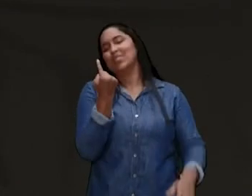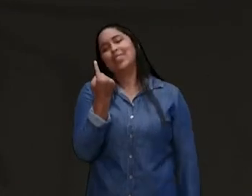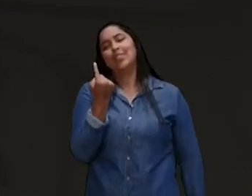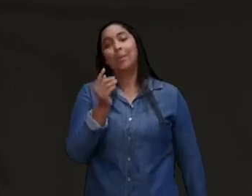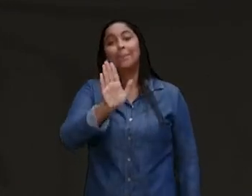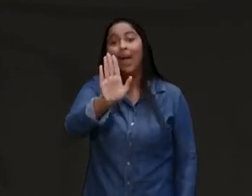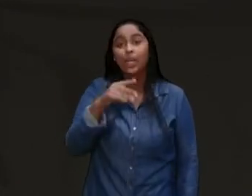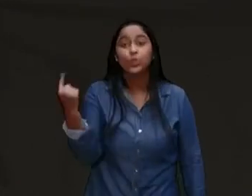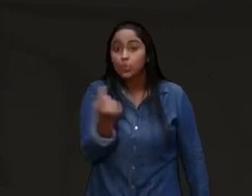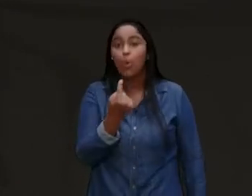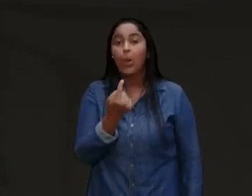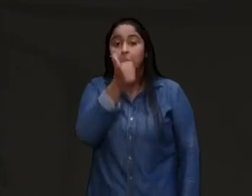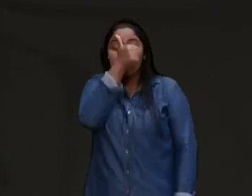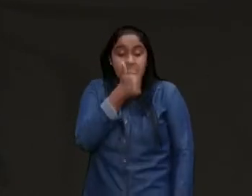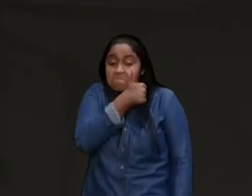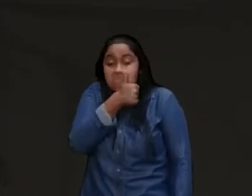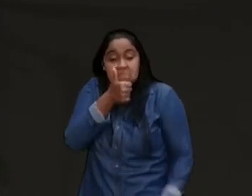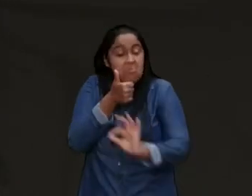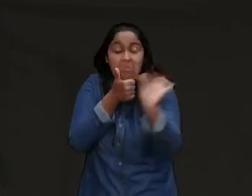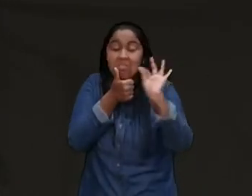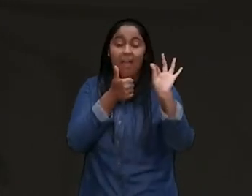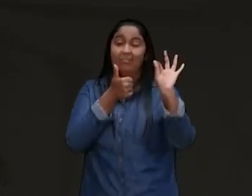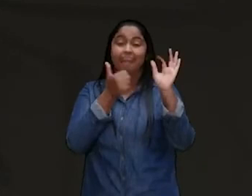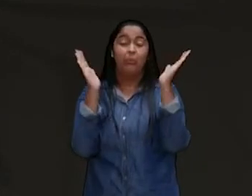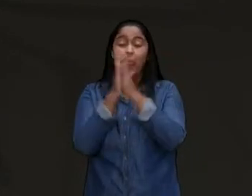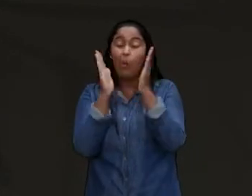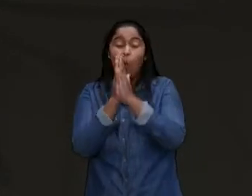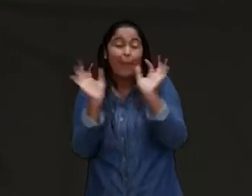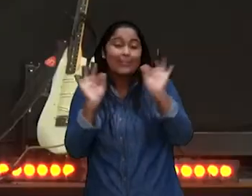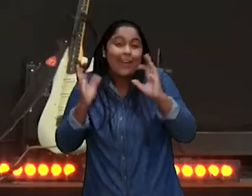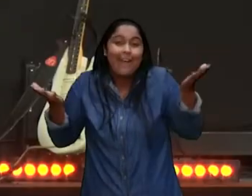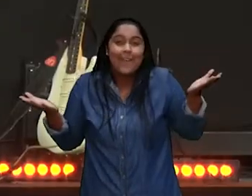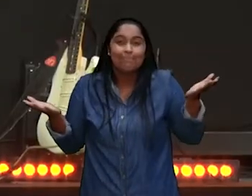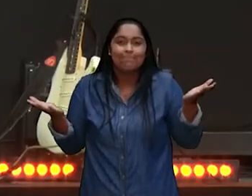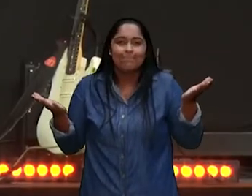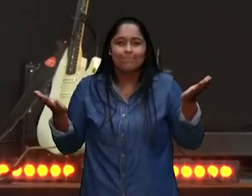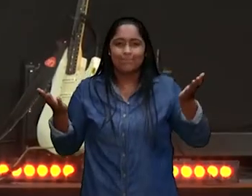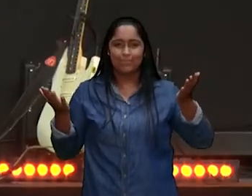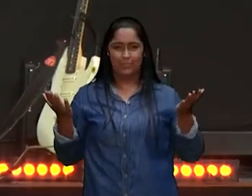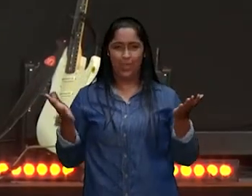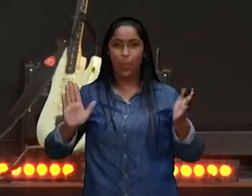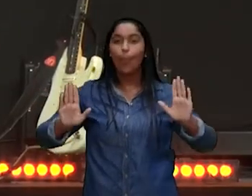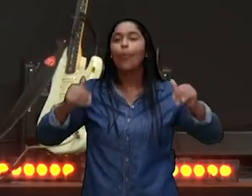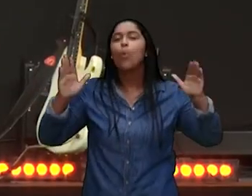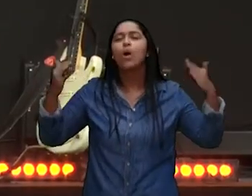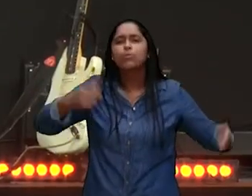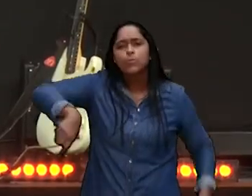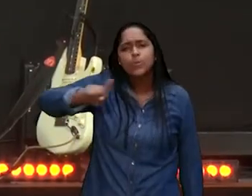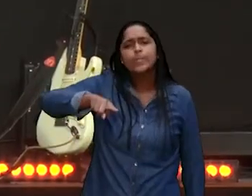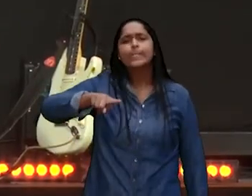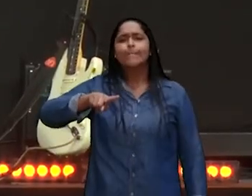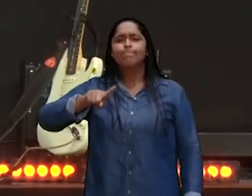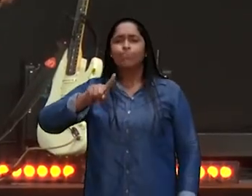gente não vai para Deus gente não vejo a gente não hora do Golfo última vez que você ficou o dia